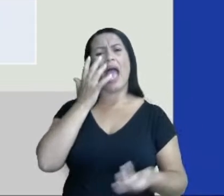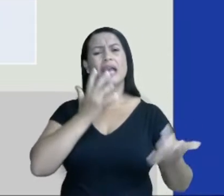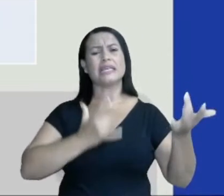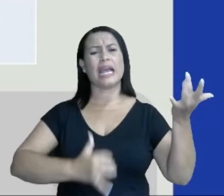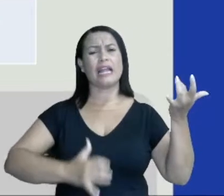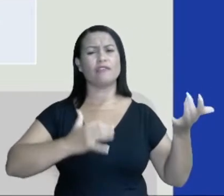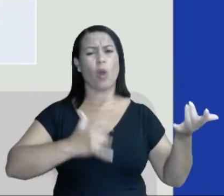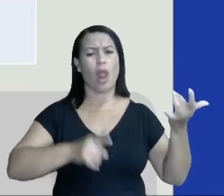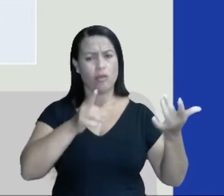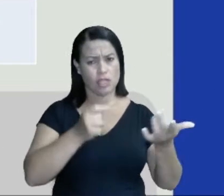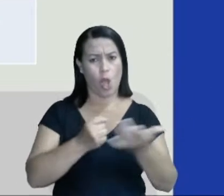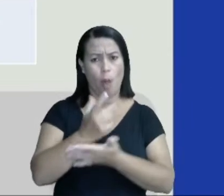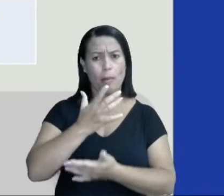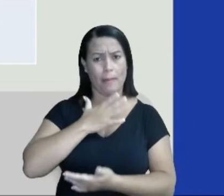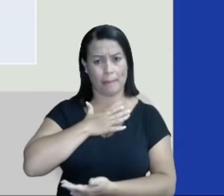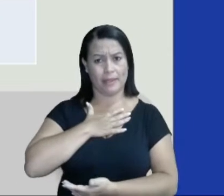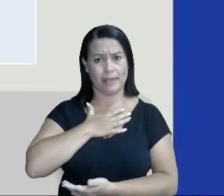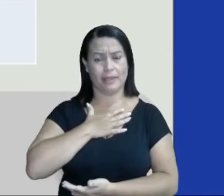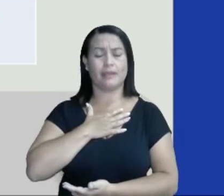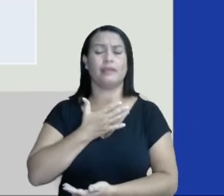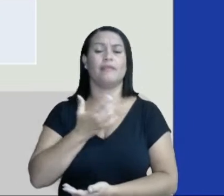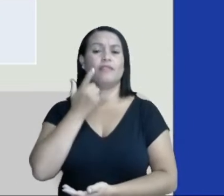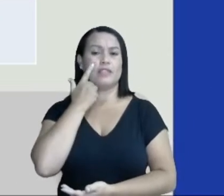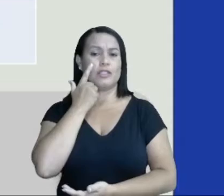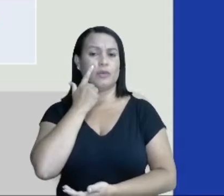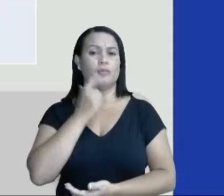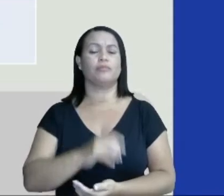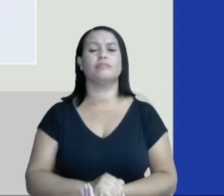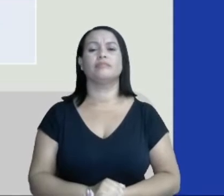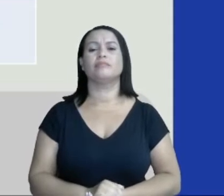violão? Você compra para mim? Então, eu tenho, ó.